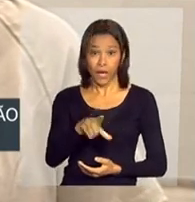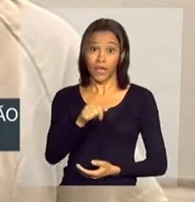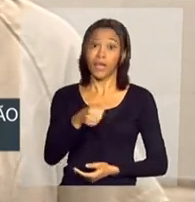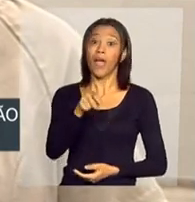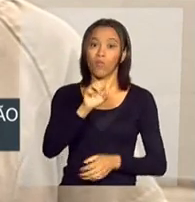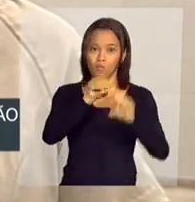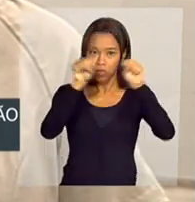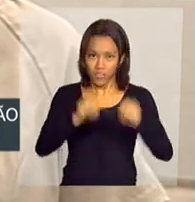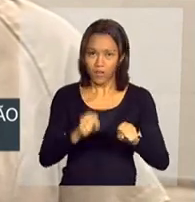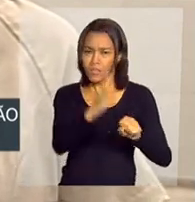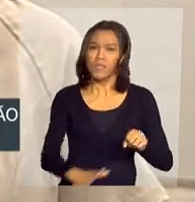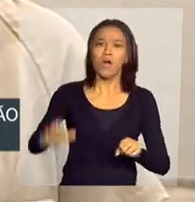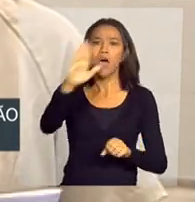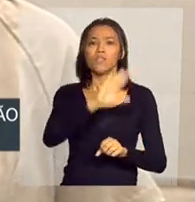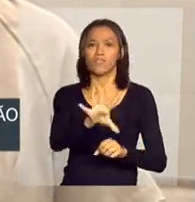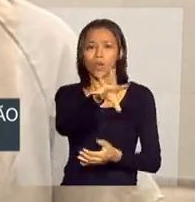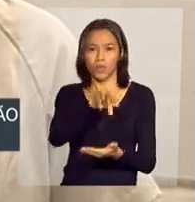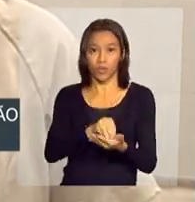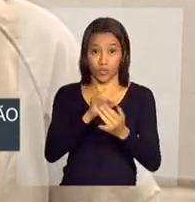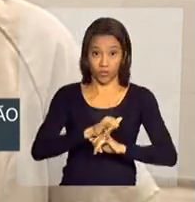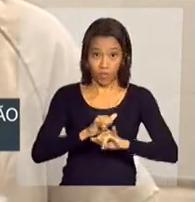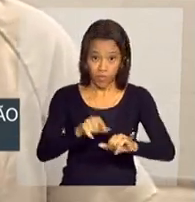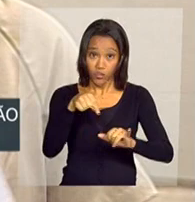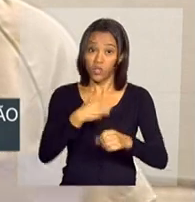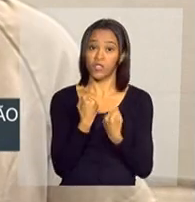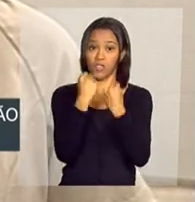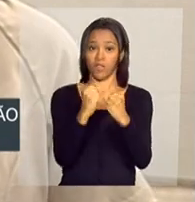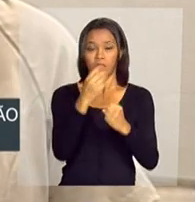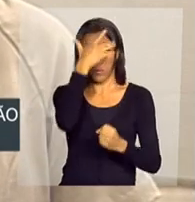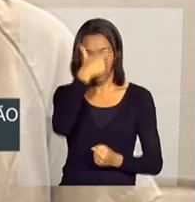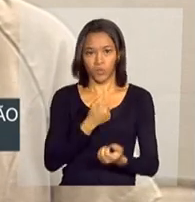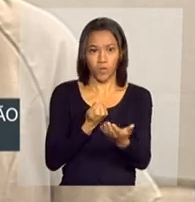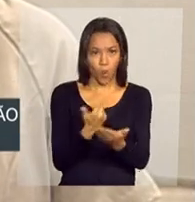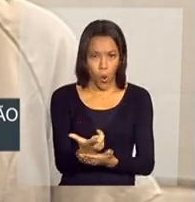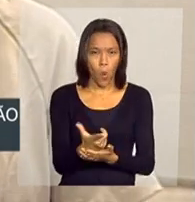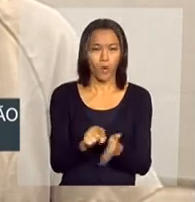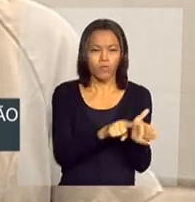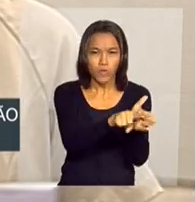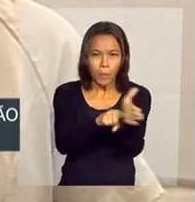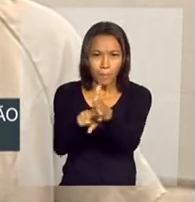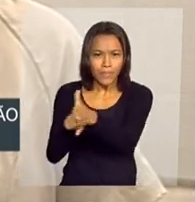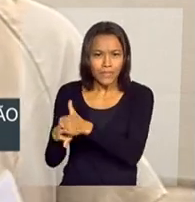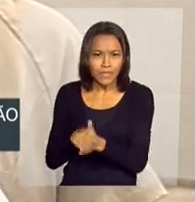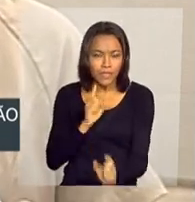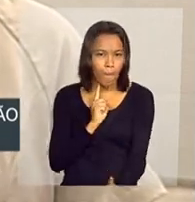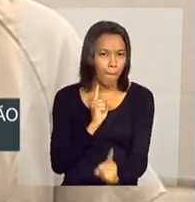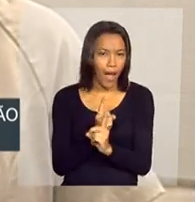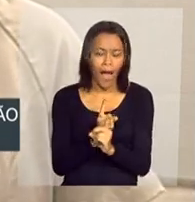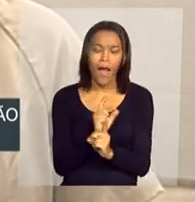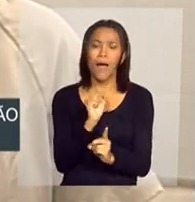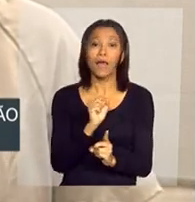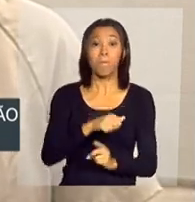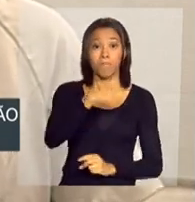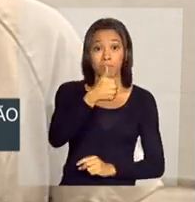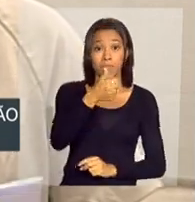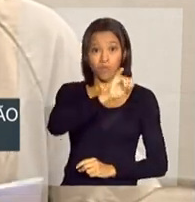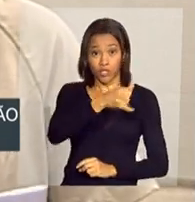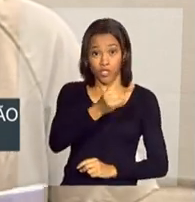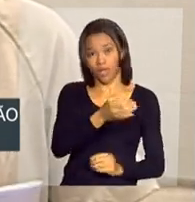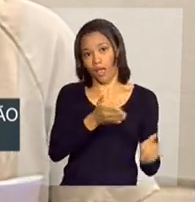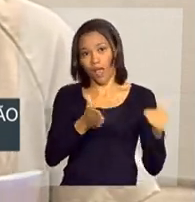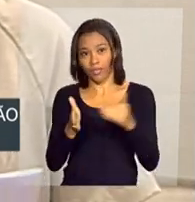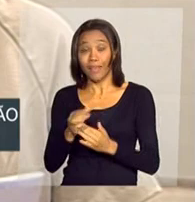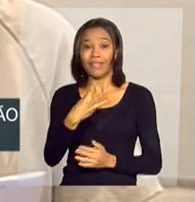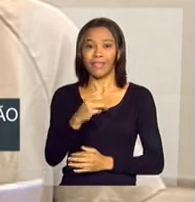Nacional de informações de Defesa do Consumidor fez levantamento e constatou que de primeiro de janeiro a